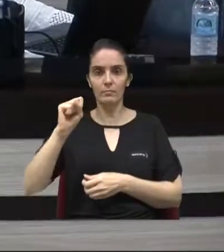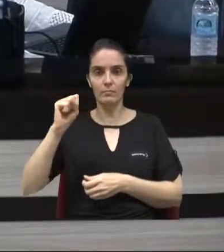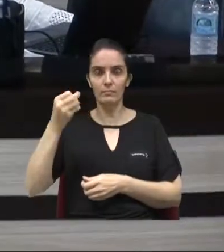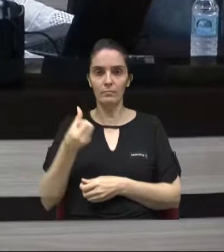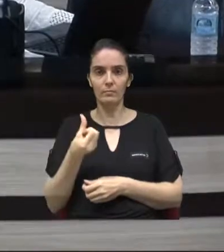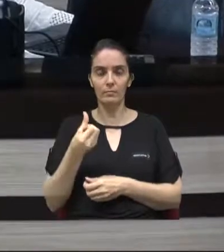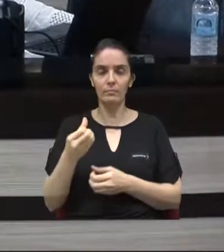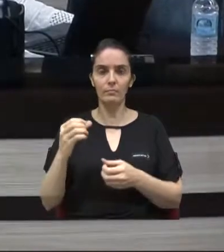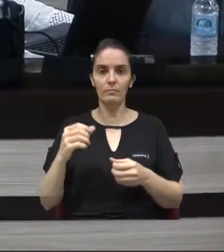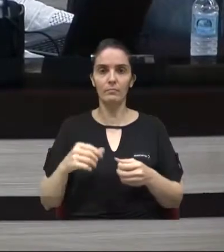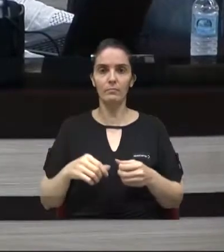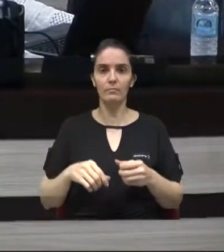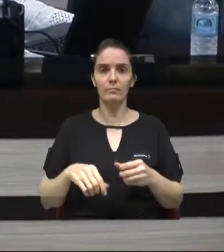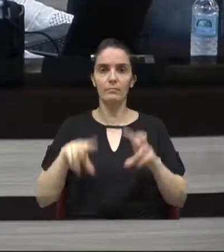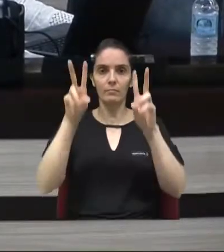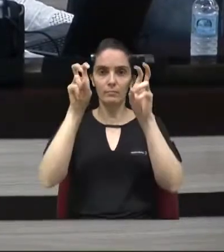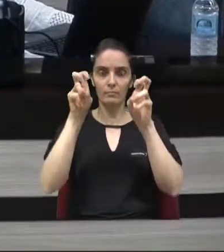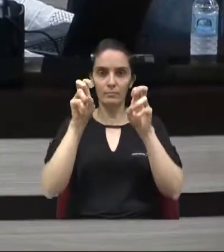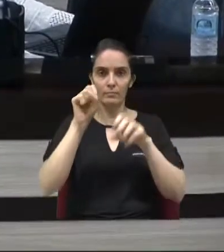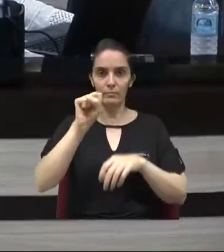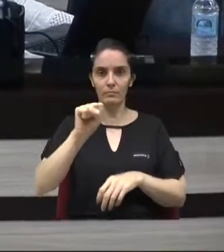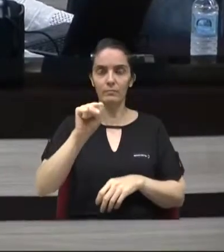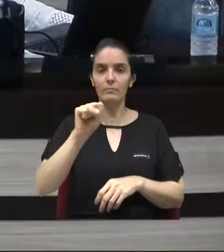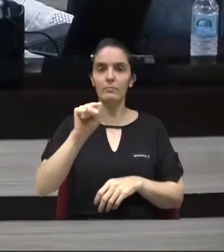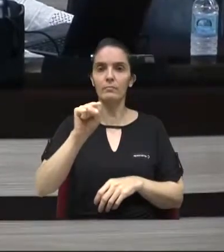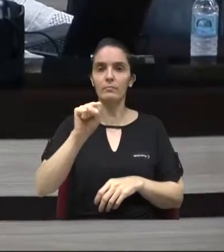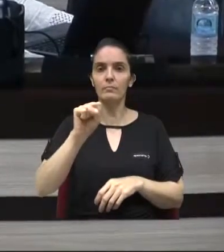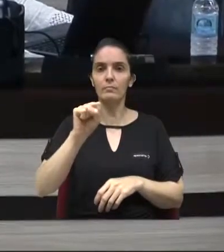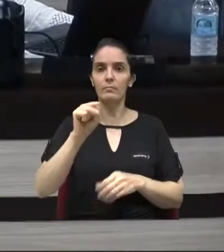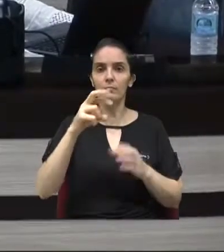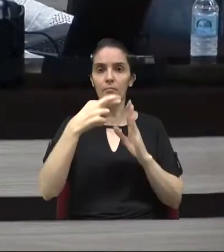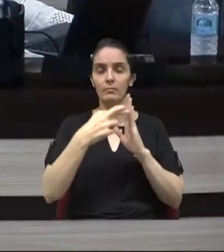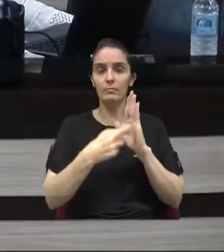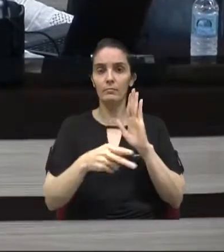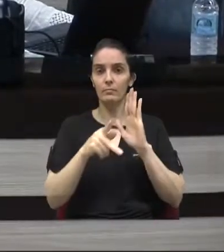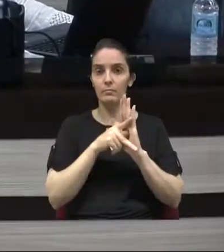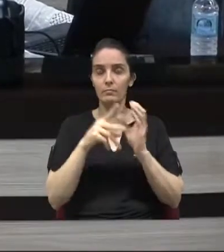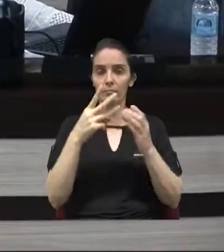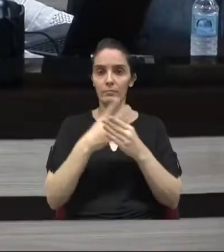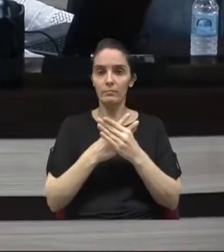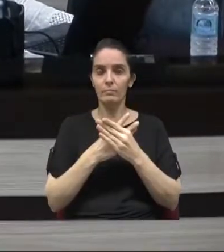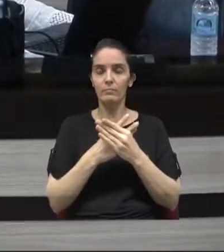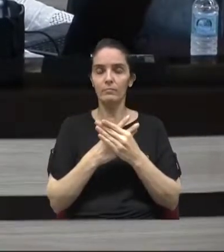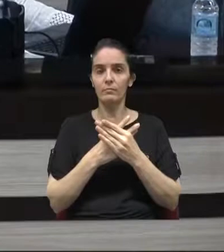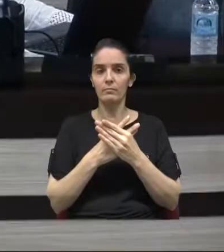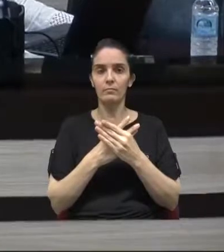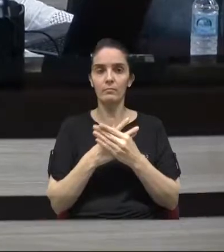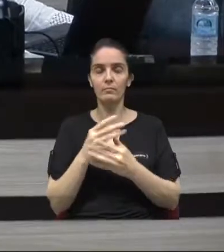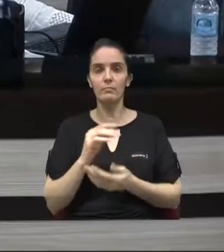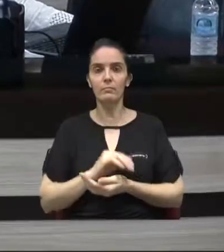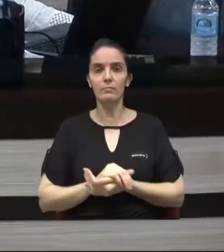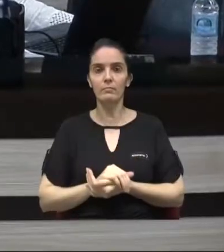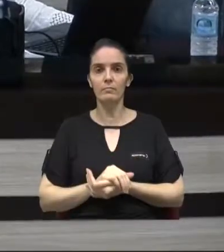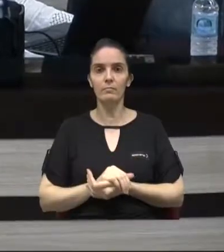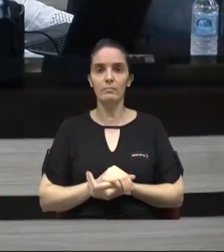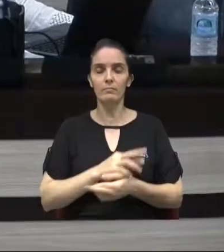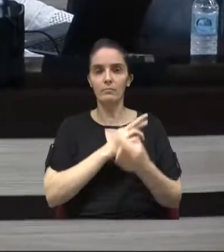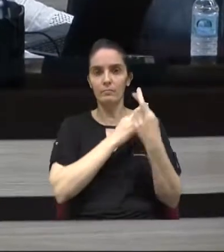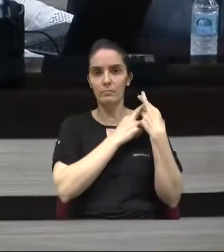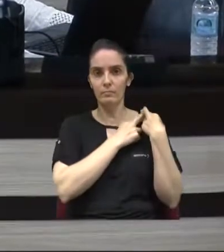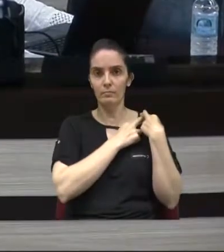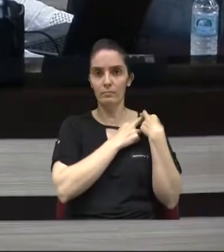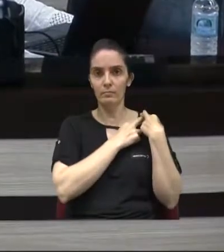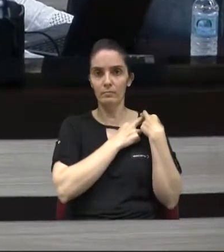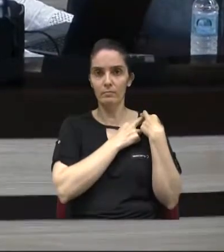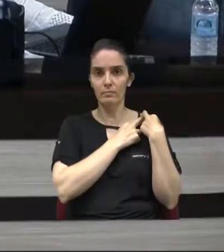capítulo 2 do título 8 do Regimento Interno da Câmara Municipal de Limeira. Autoria do vereador